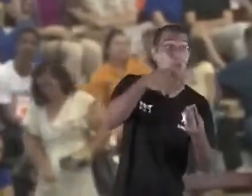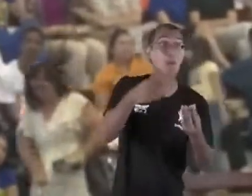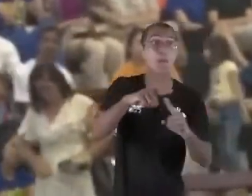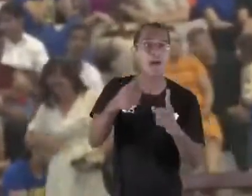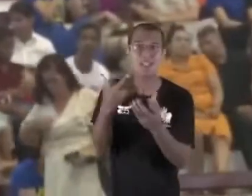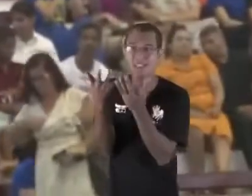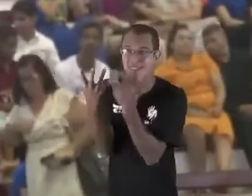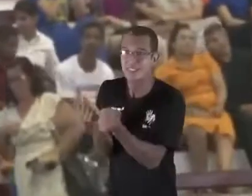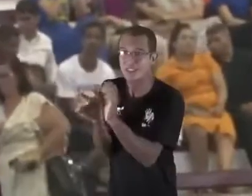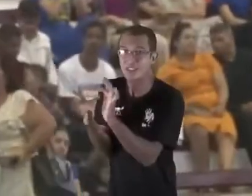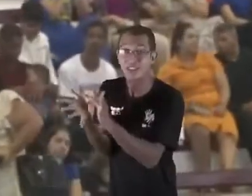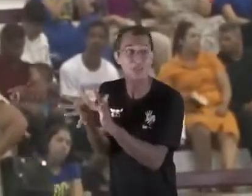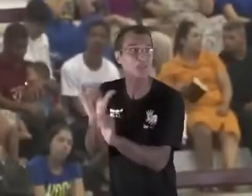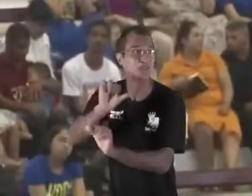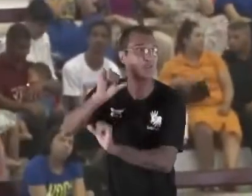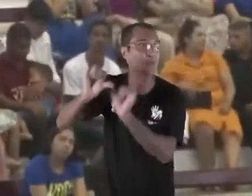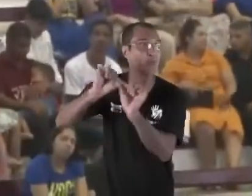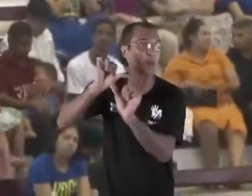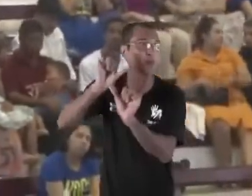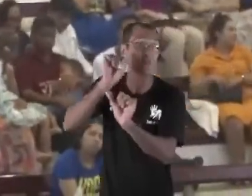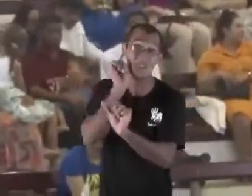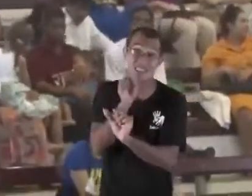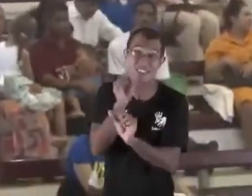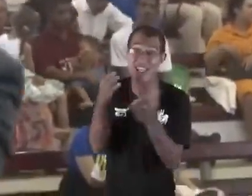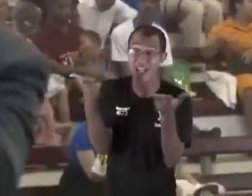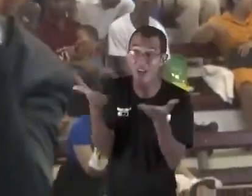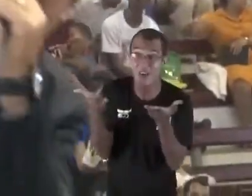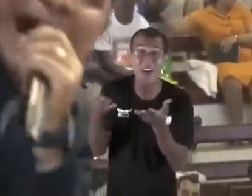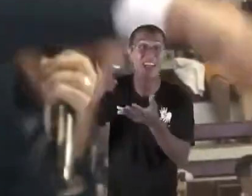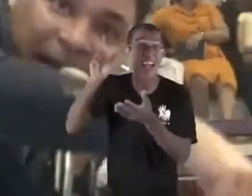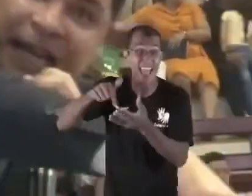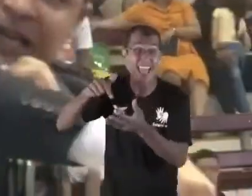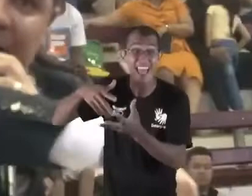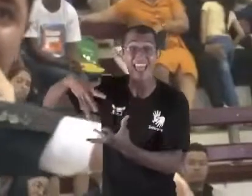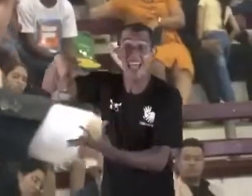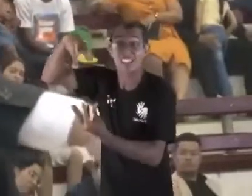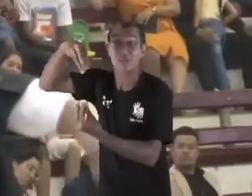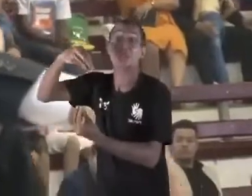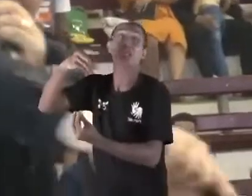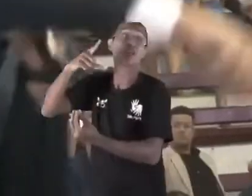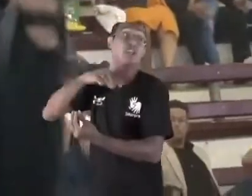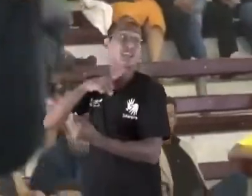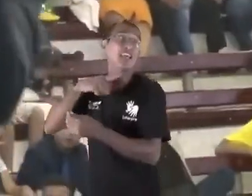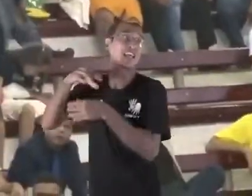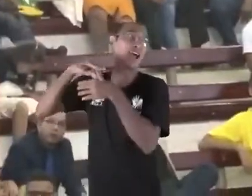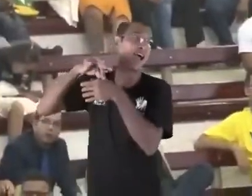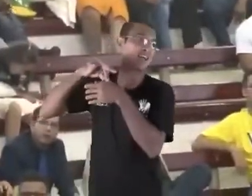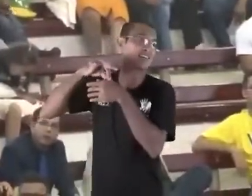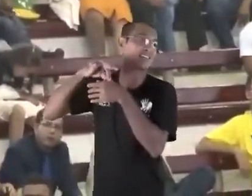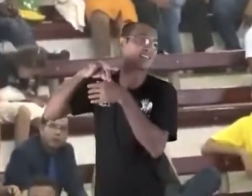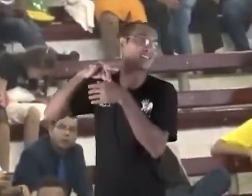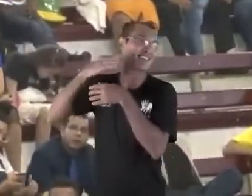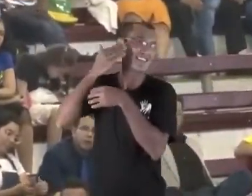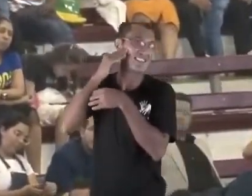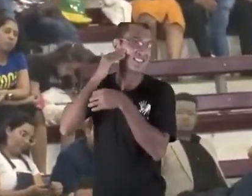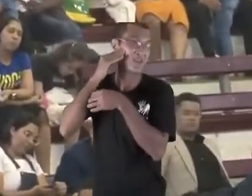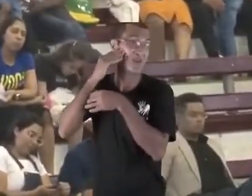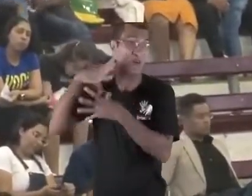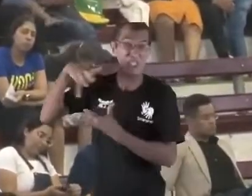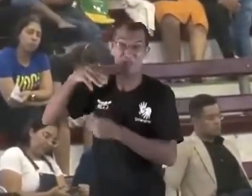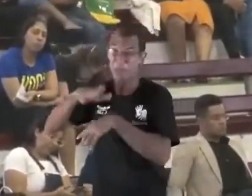Talvez eu possa explicar melhor, já vou encerrar. Você era carne e tinha